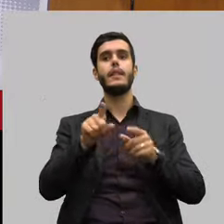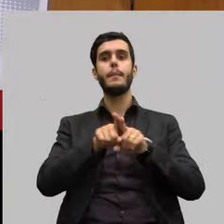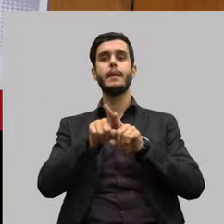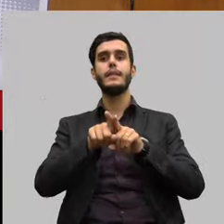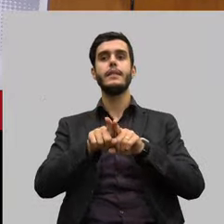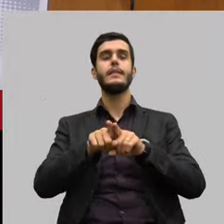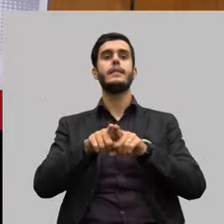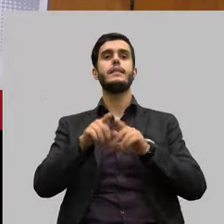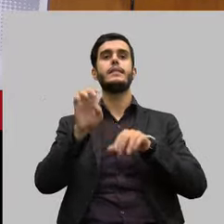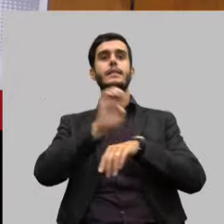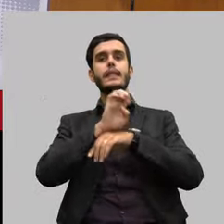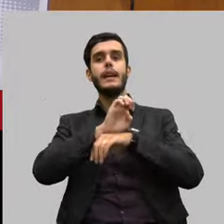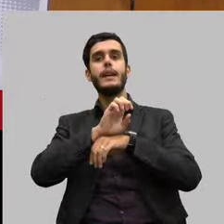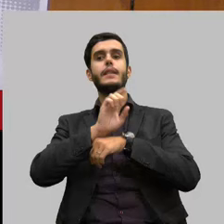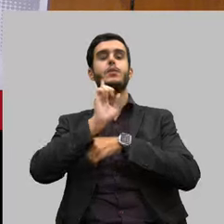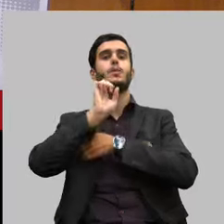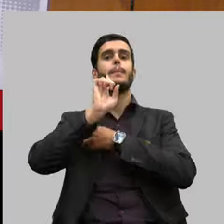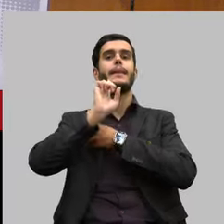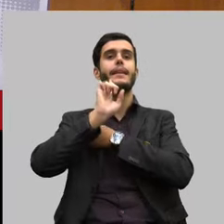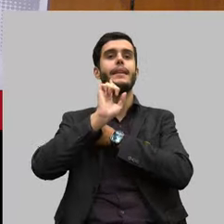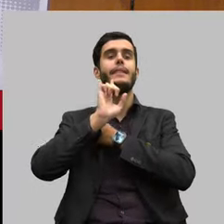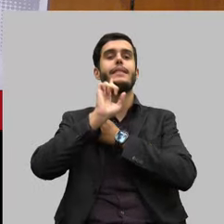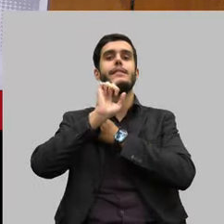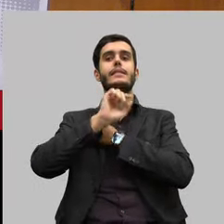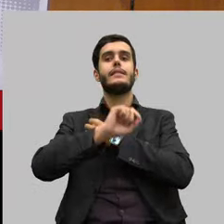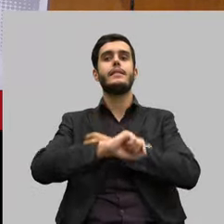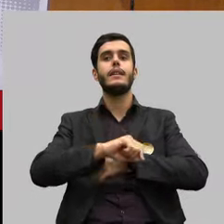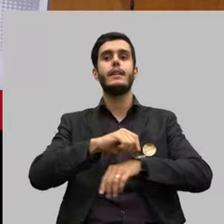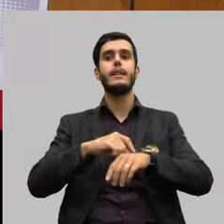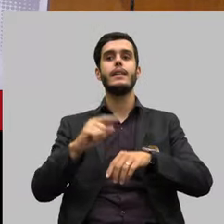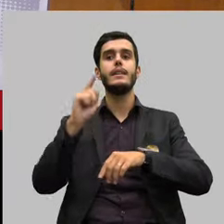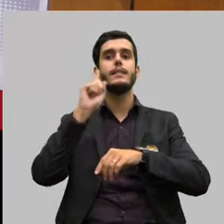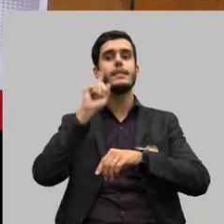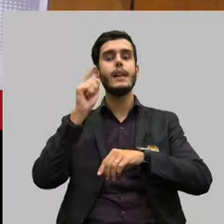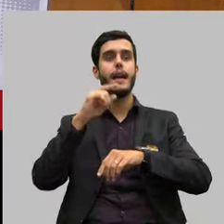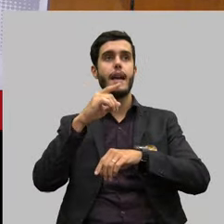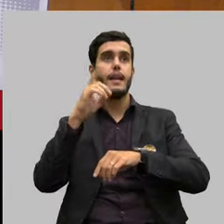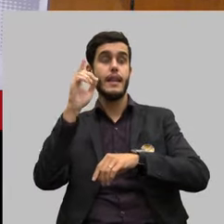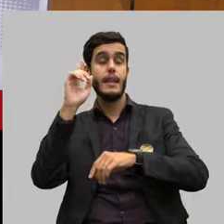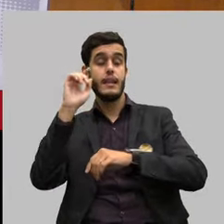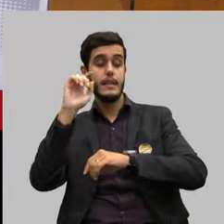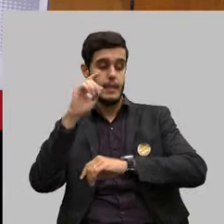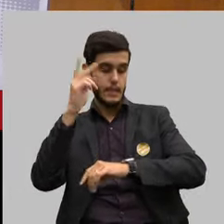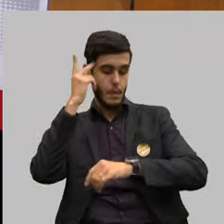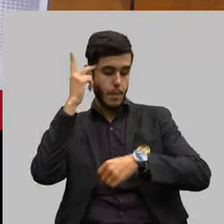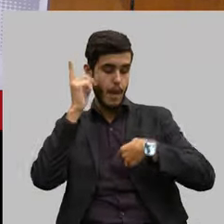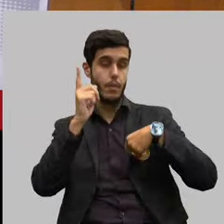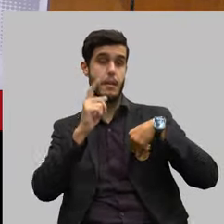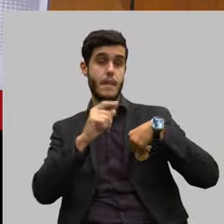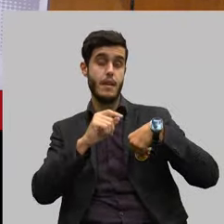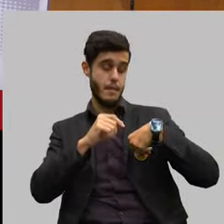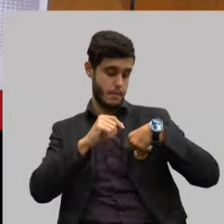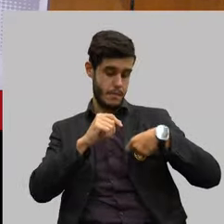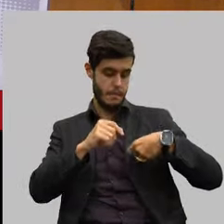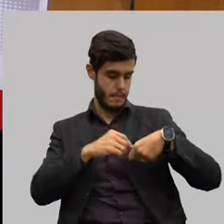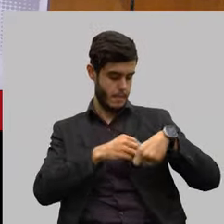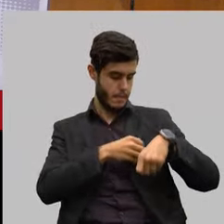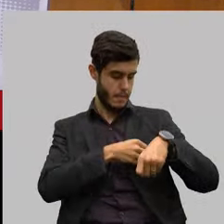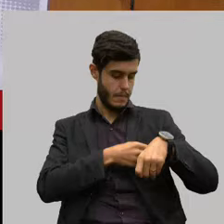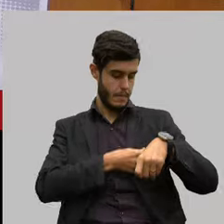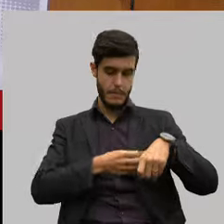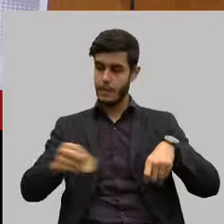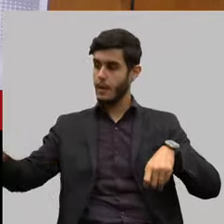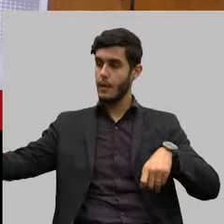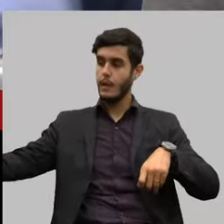Minas mas no Rio de Janeiro São Paulo Rio Grande do Sul eh Goiás Bahia São contratos que eles